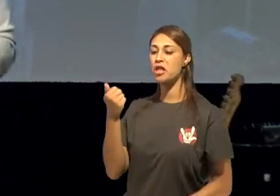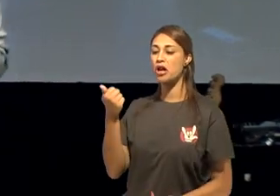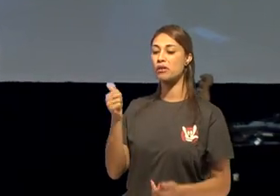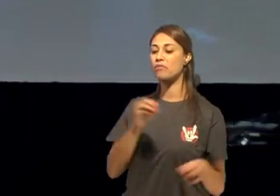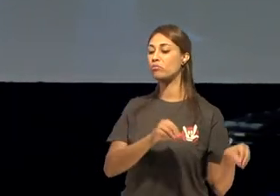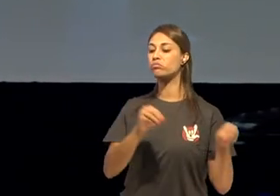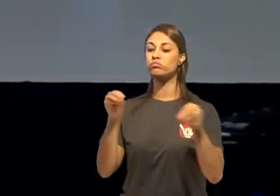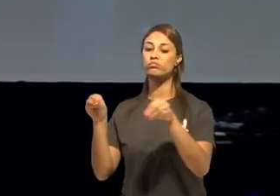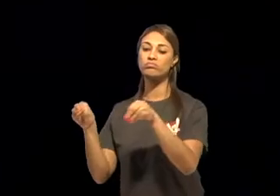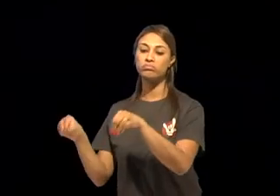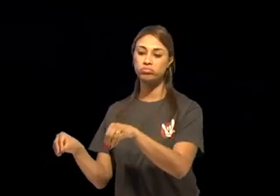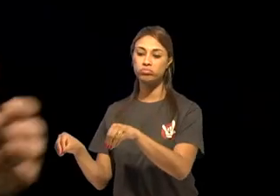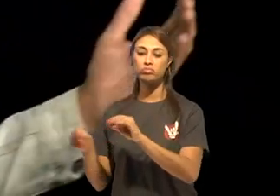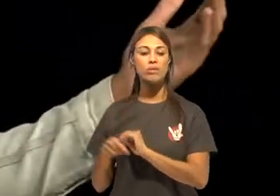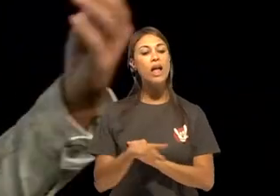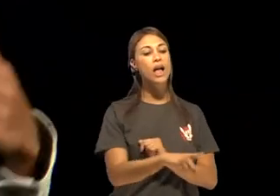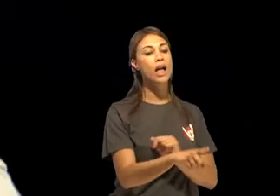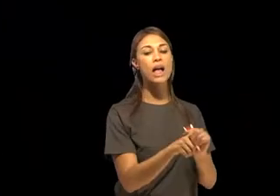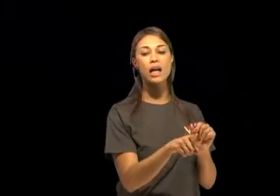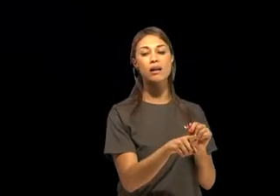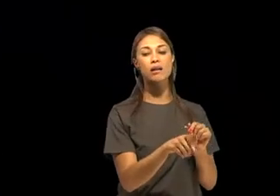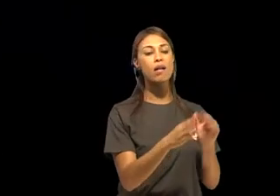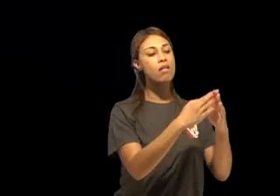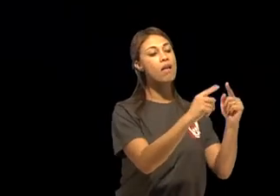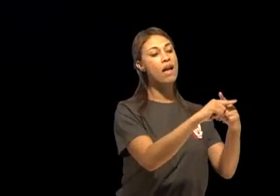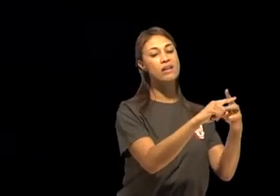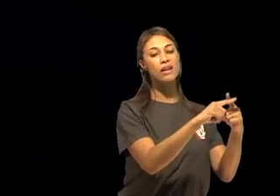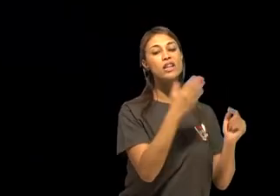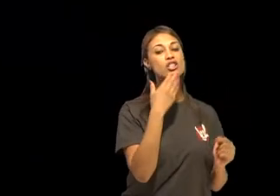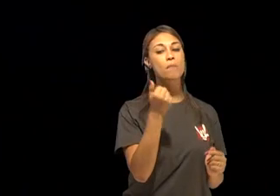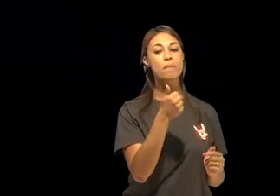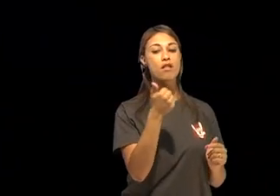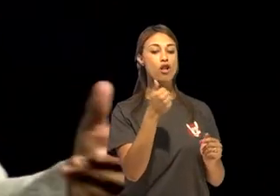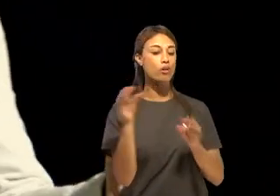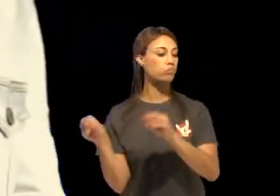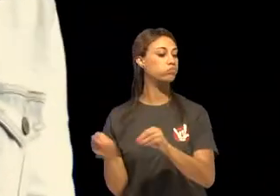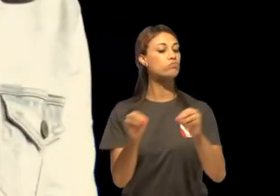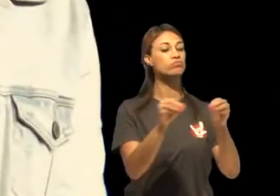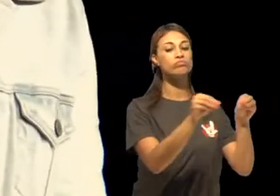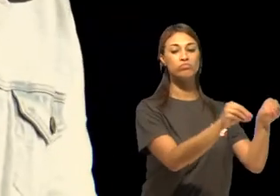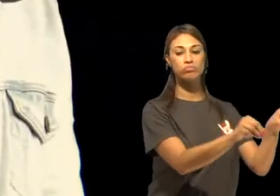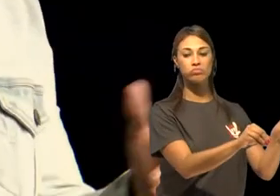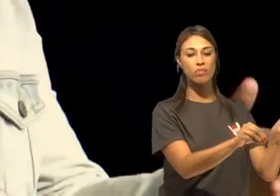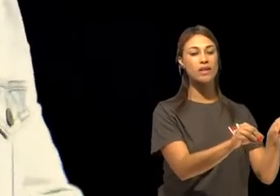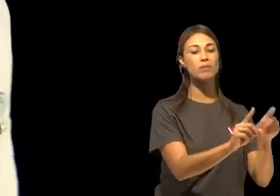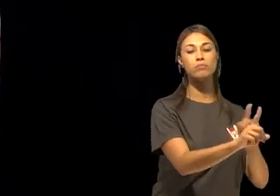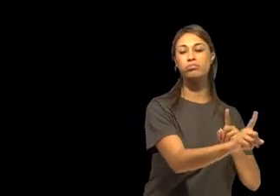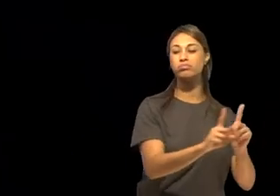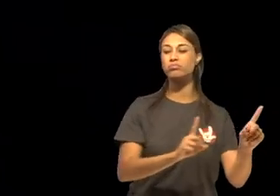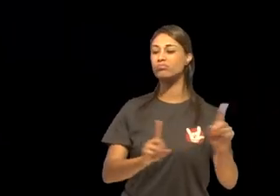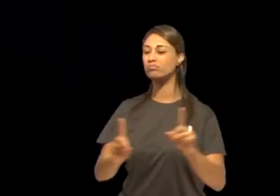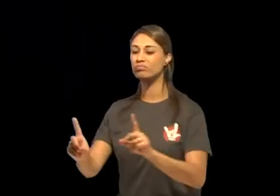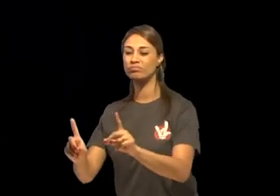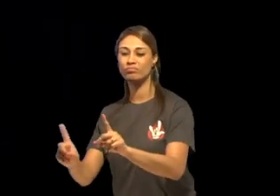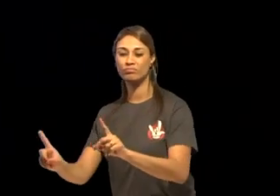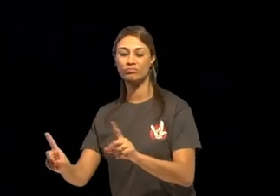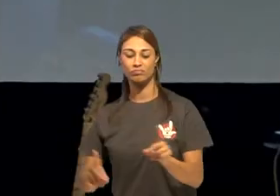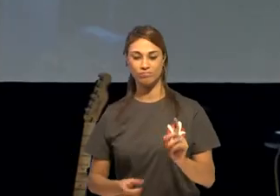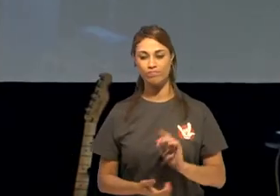Pessoal, eu estava vindo para cá, conversando com meu pai. O filho espiritual do outro sempre parece ser